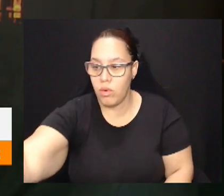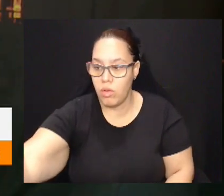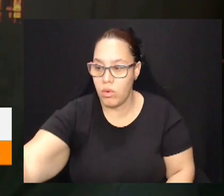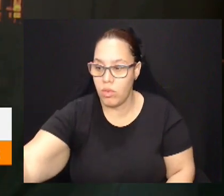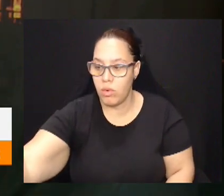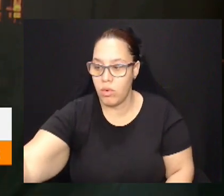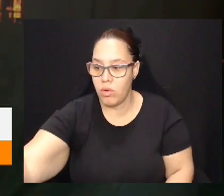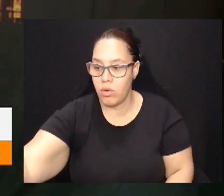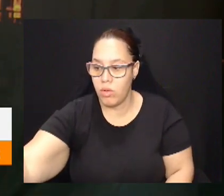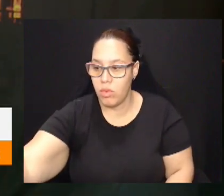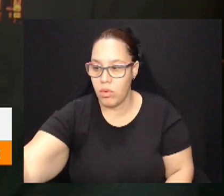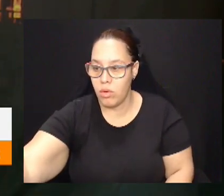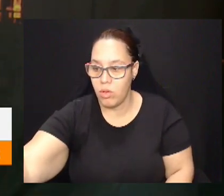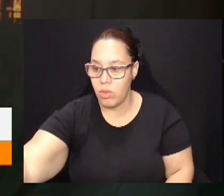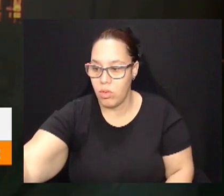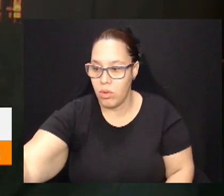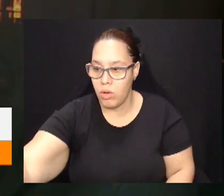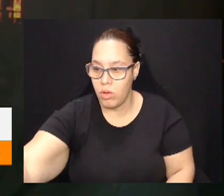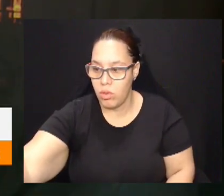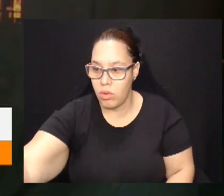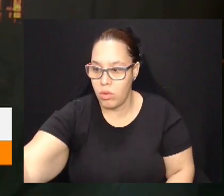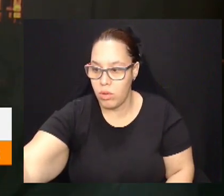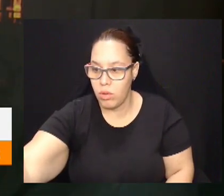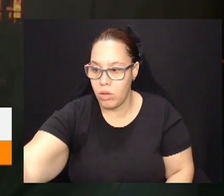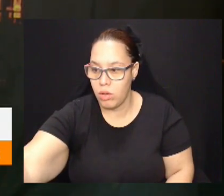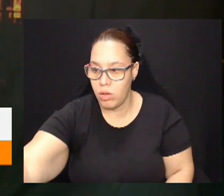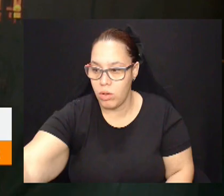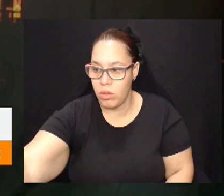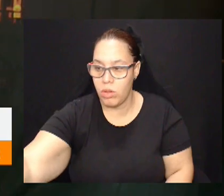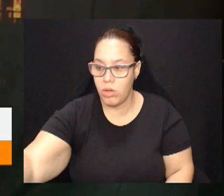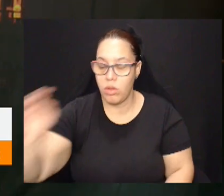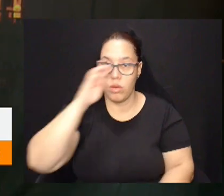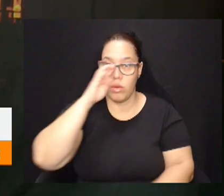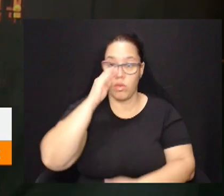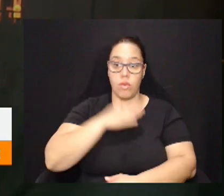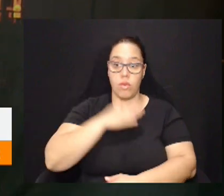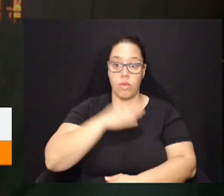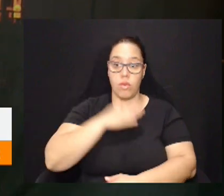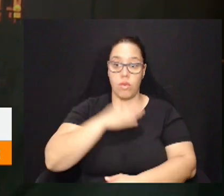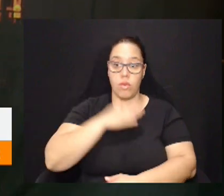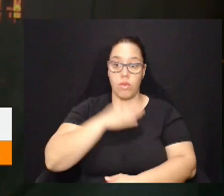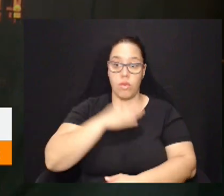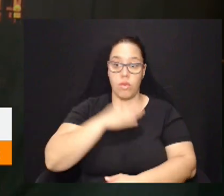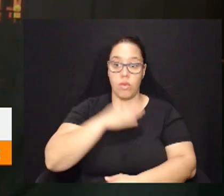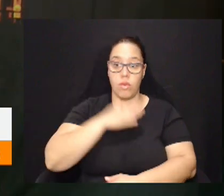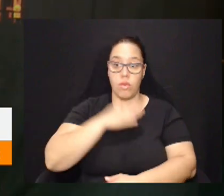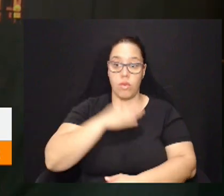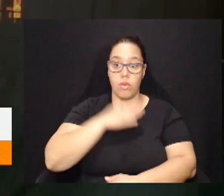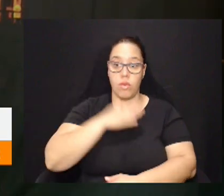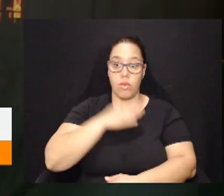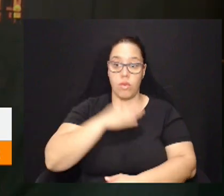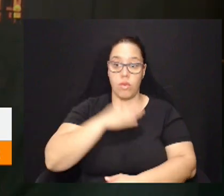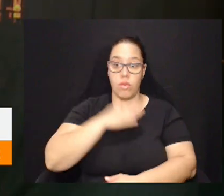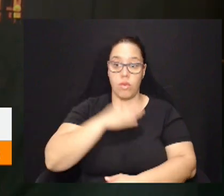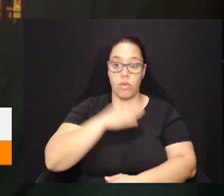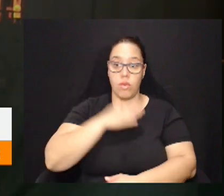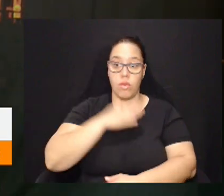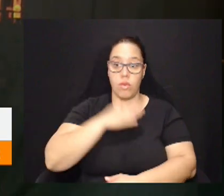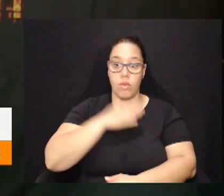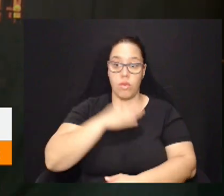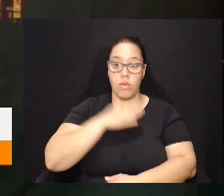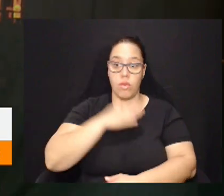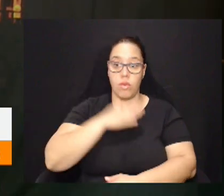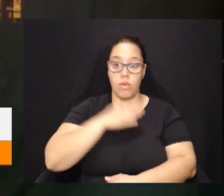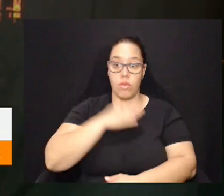pesquisadores identificaram que a satisfação no relacionamento não cai de repente. Existe um declínio terminal que